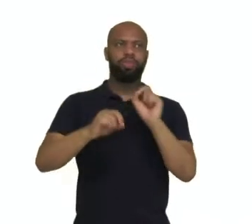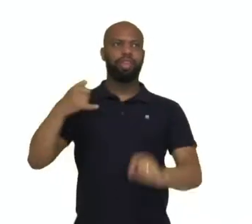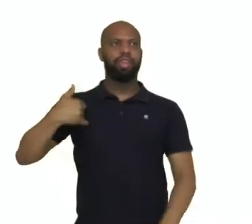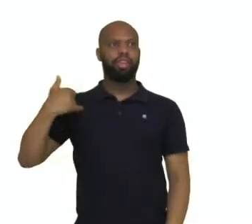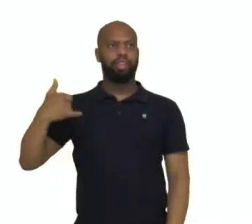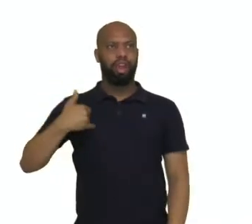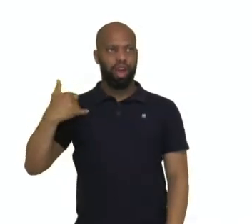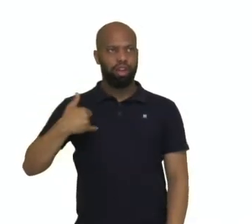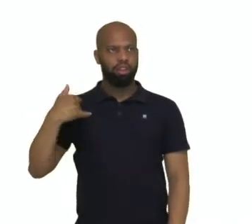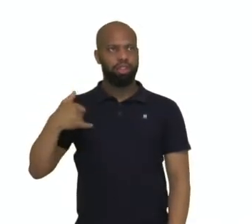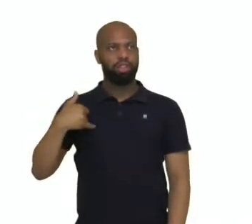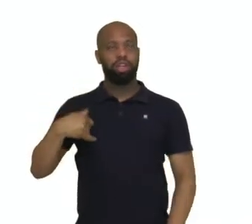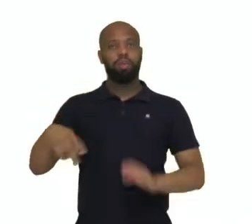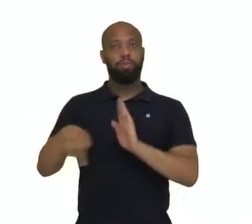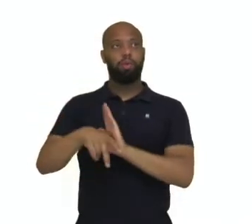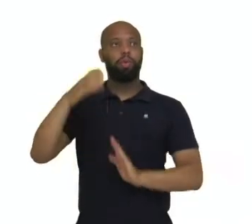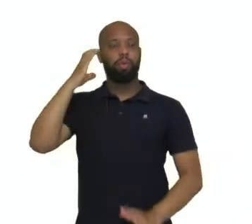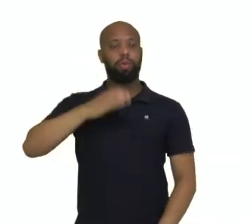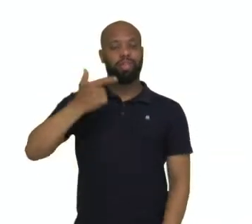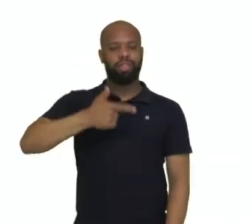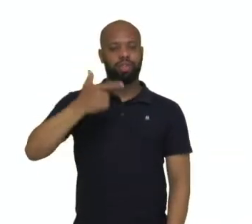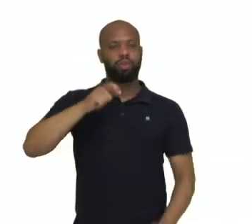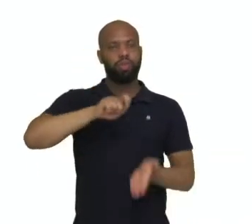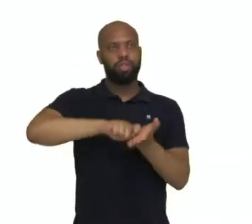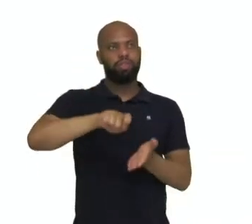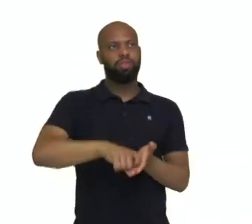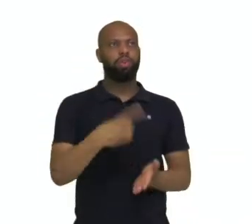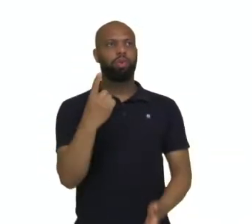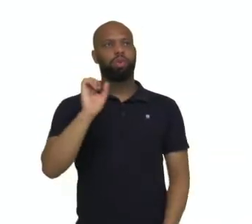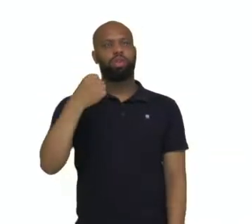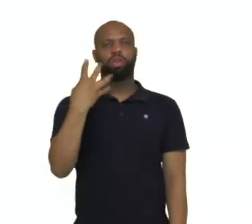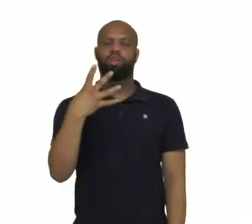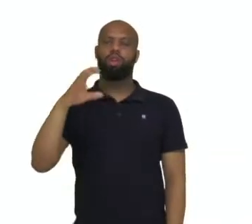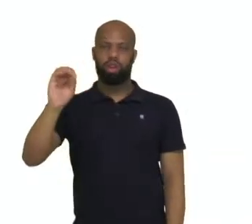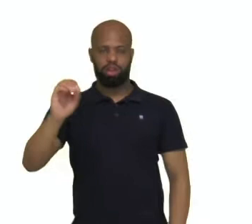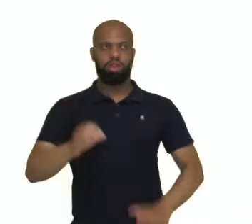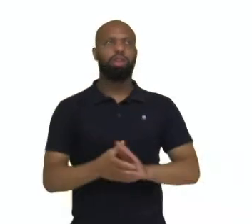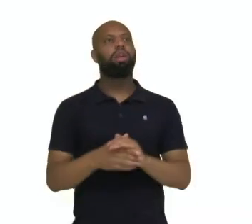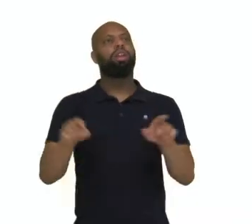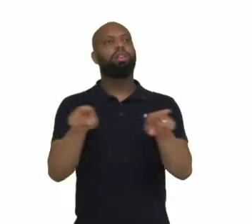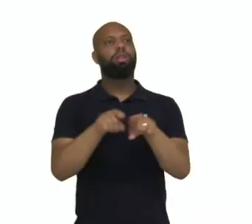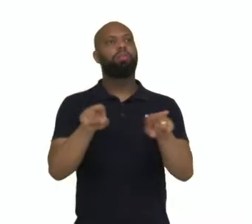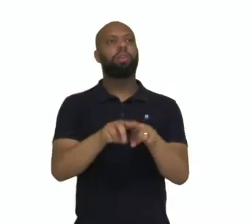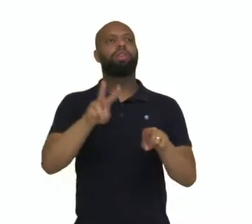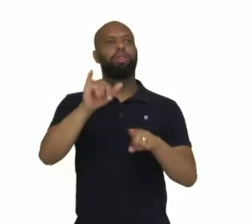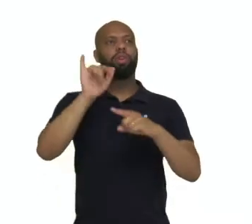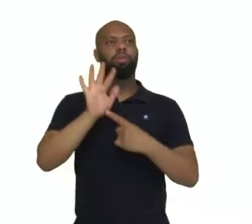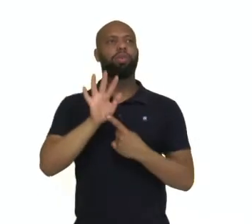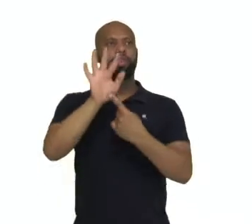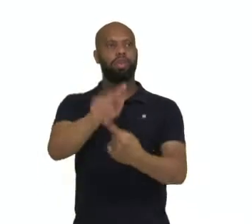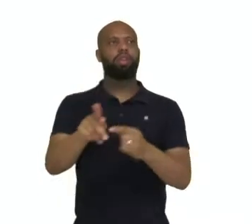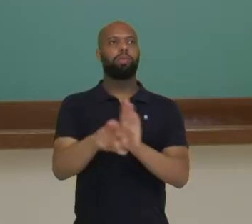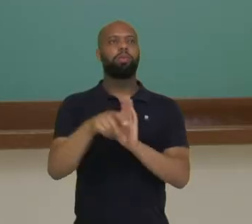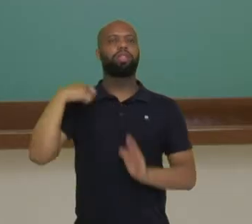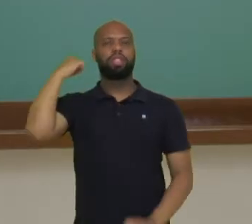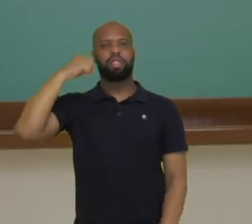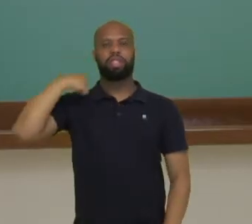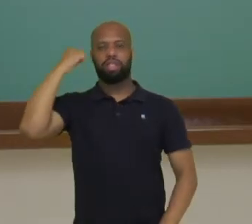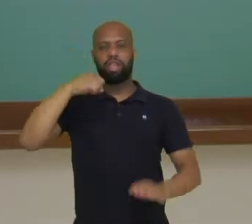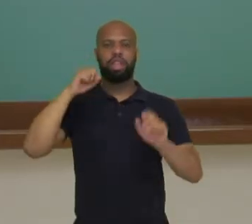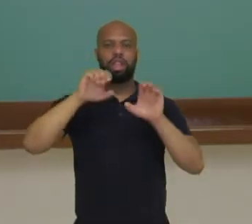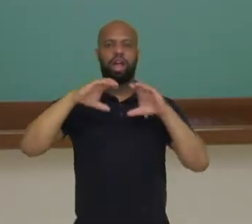maioridade de Dom Pedro II, que foi escrito em 1840, e ele vai ser apresentado ao Senado